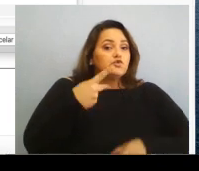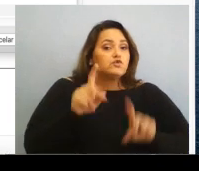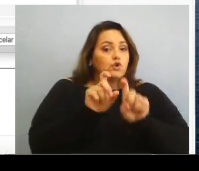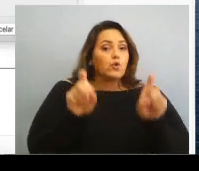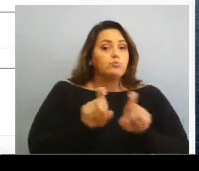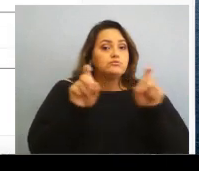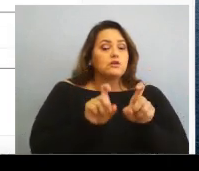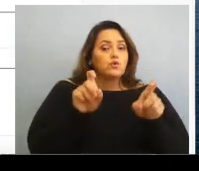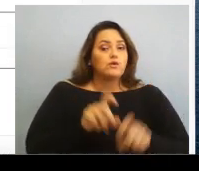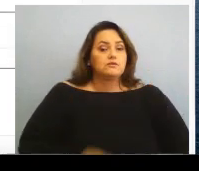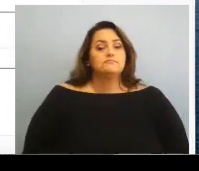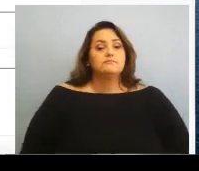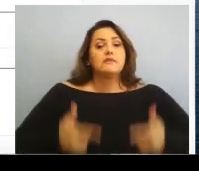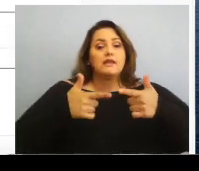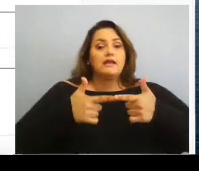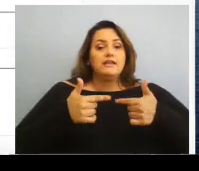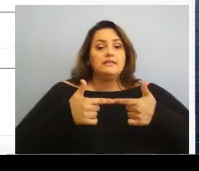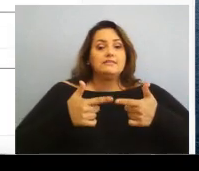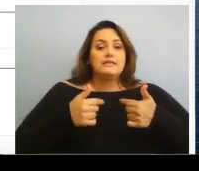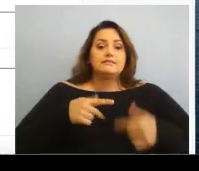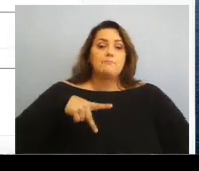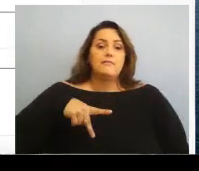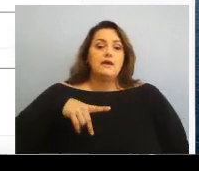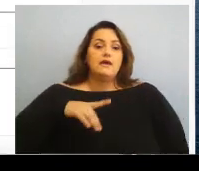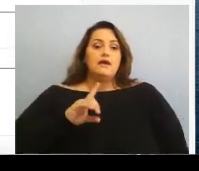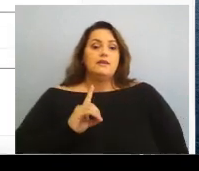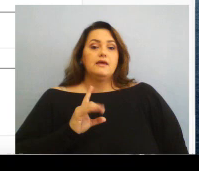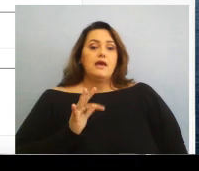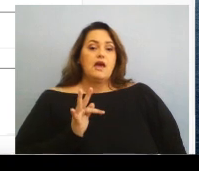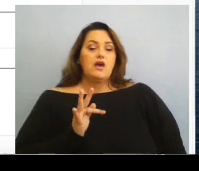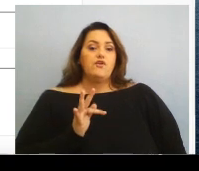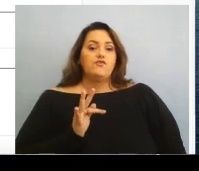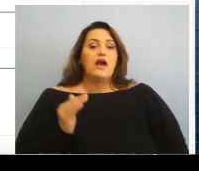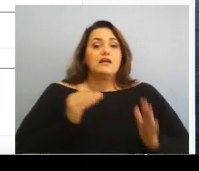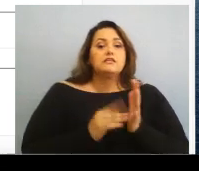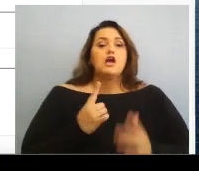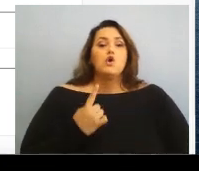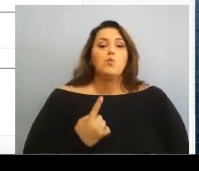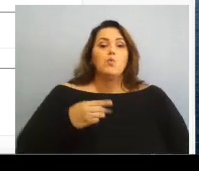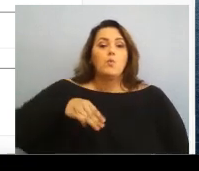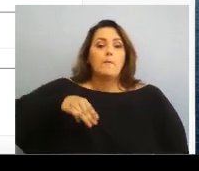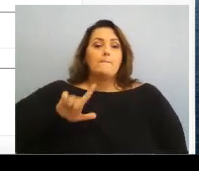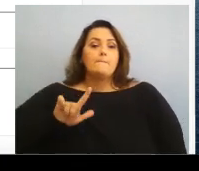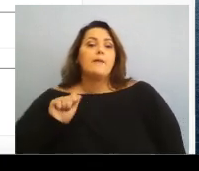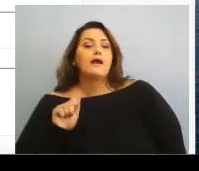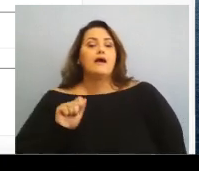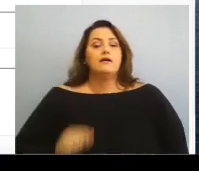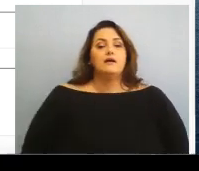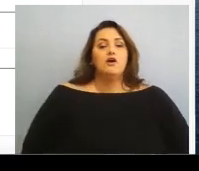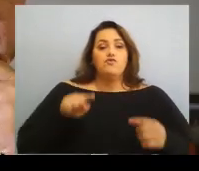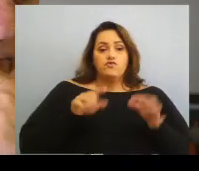essa licença tem que ser um arquivo PDF e não pode ser superior a 1 MB. Feito isso,